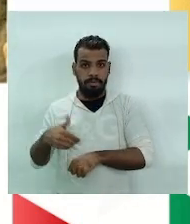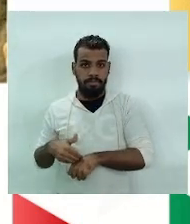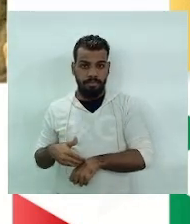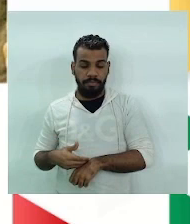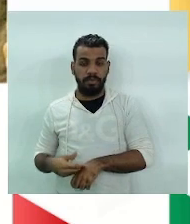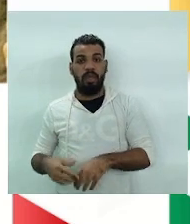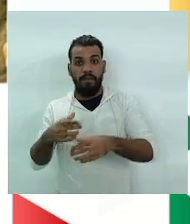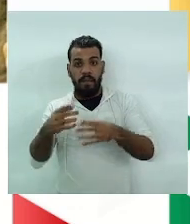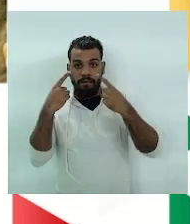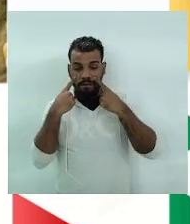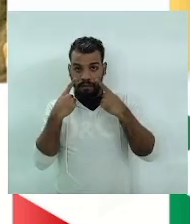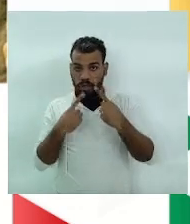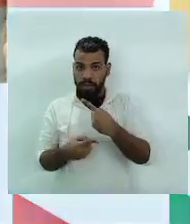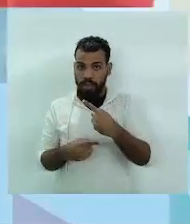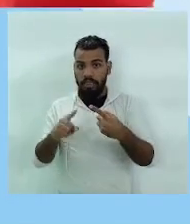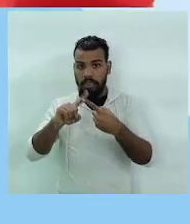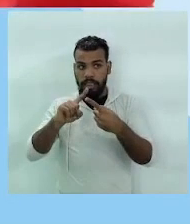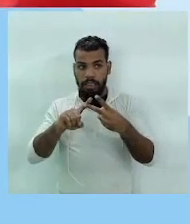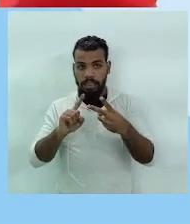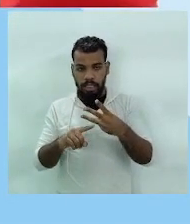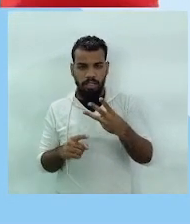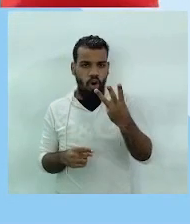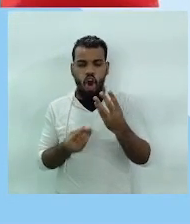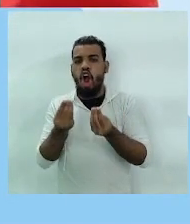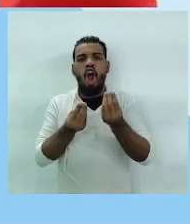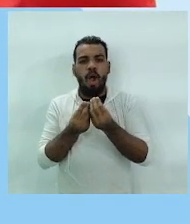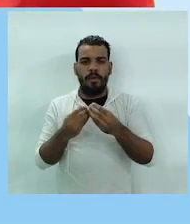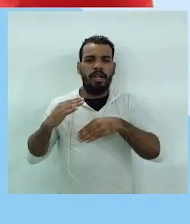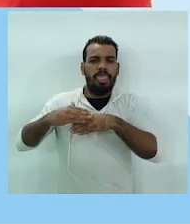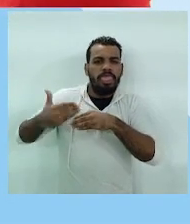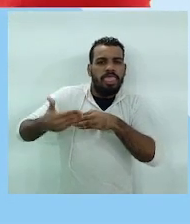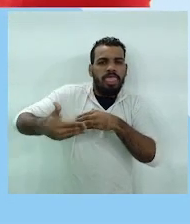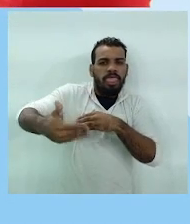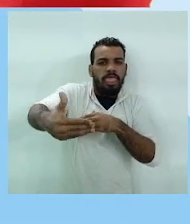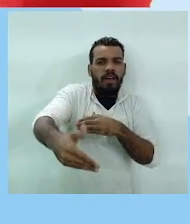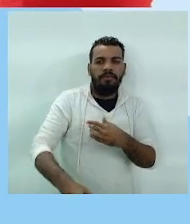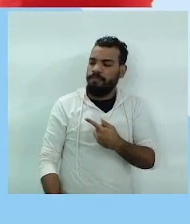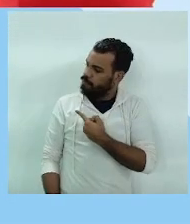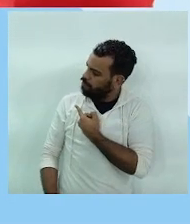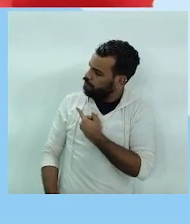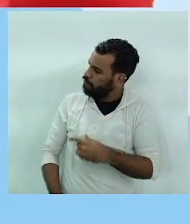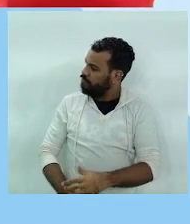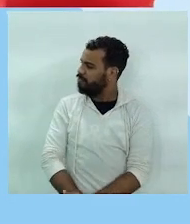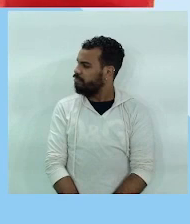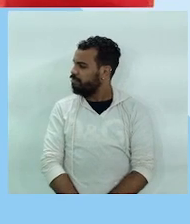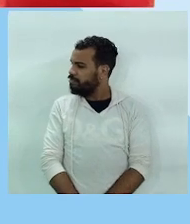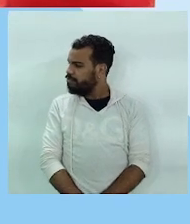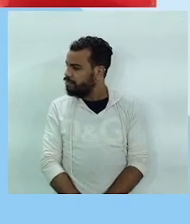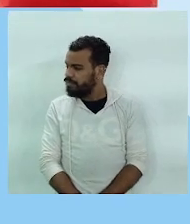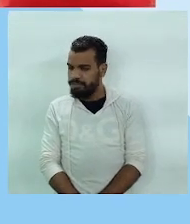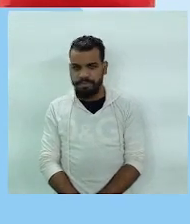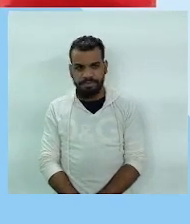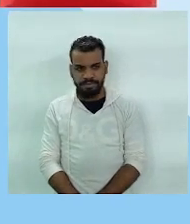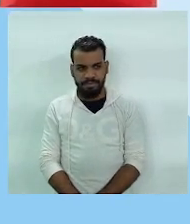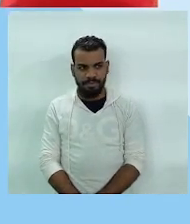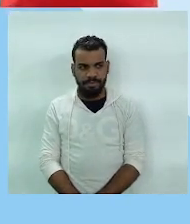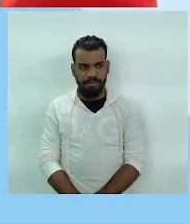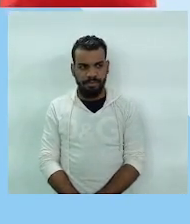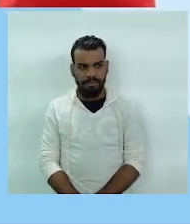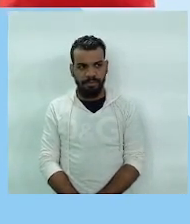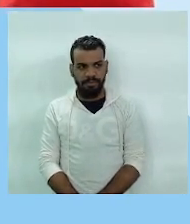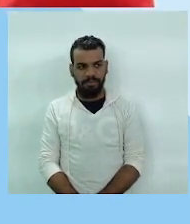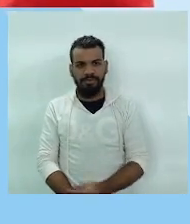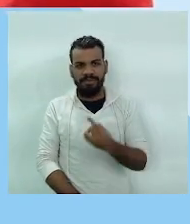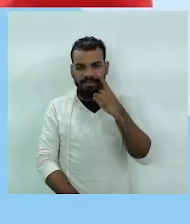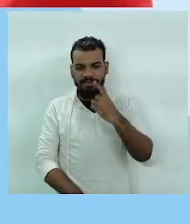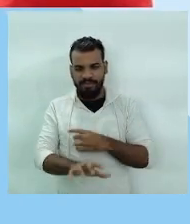Para vocês observarem essas três figuras, como é a moldagem, a mineralização e a conservação. Vocês estão observando uma